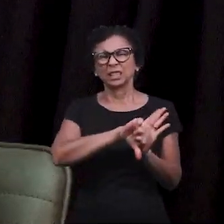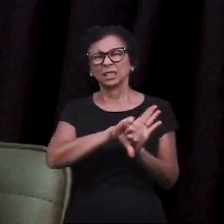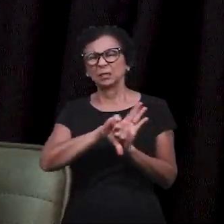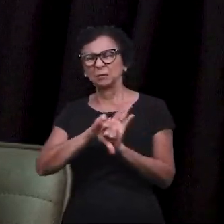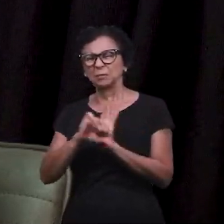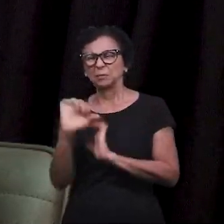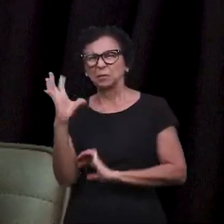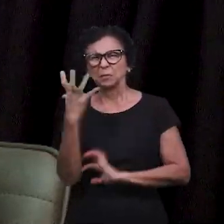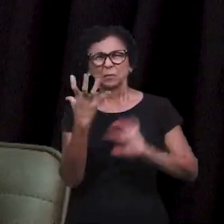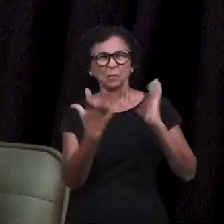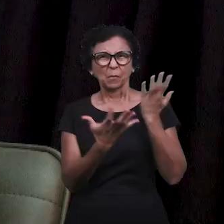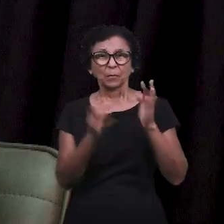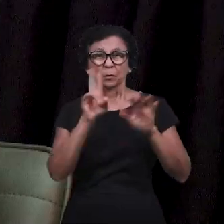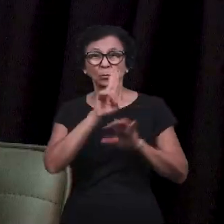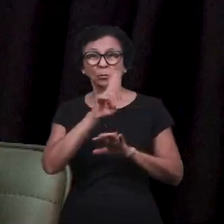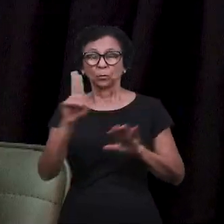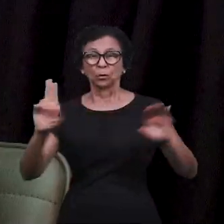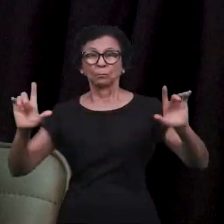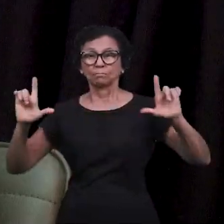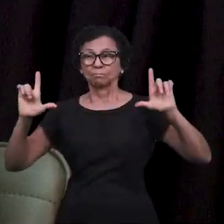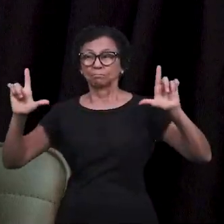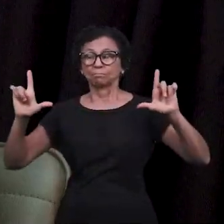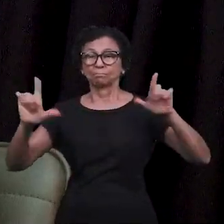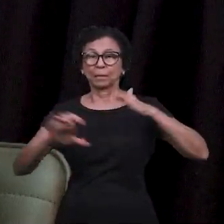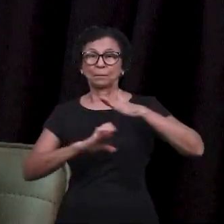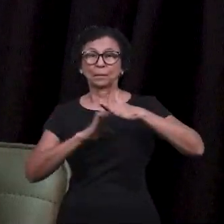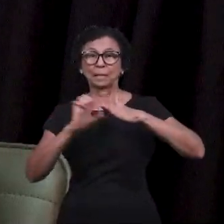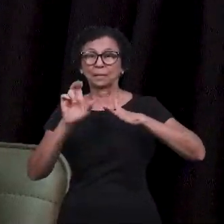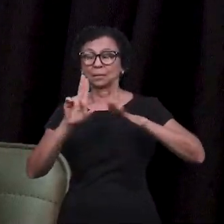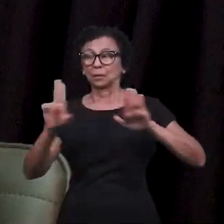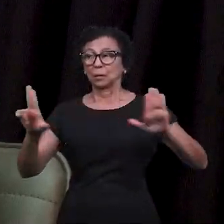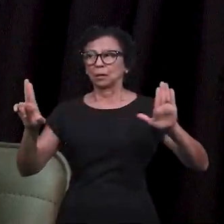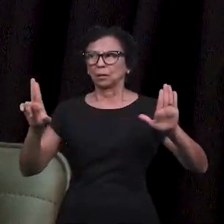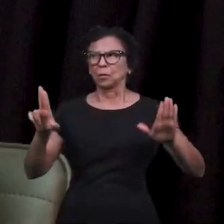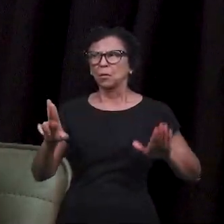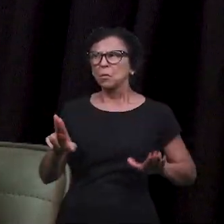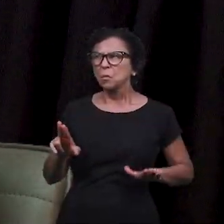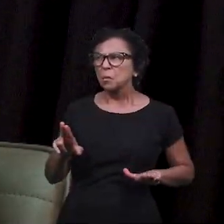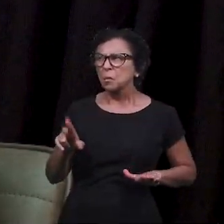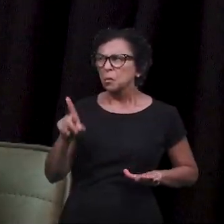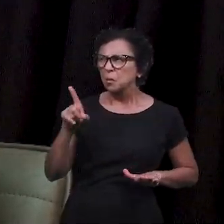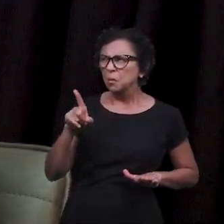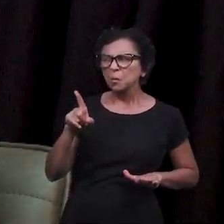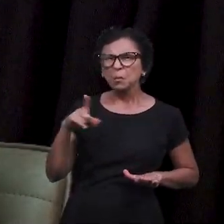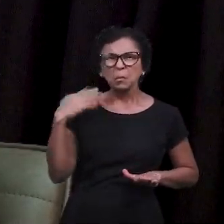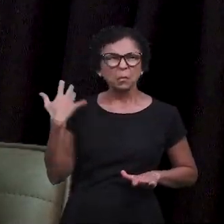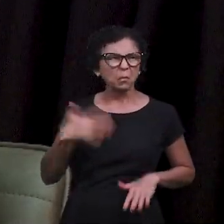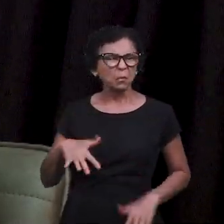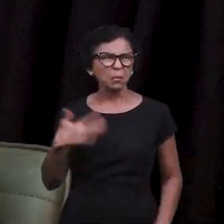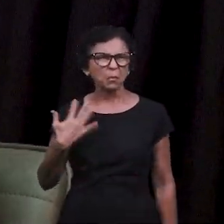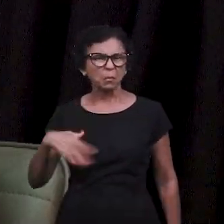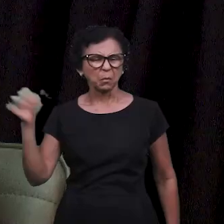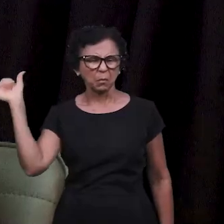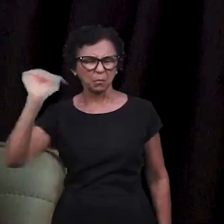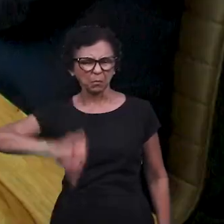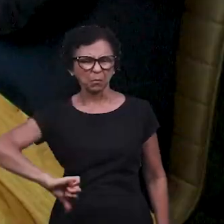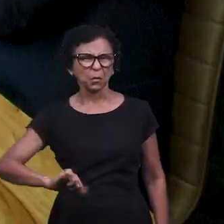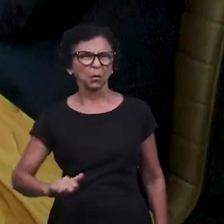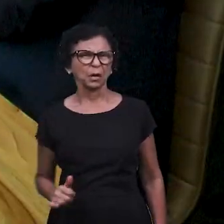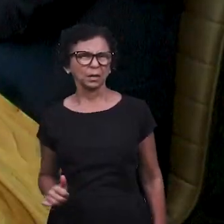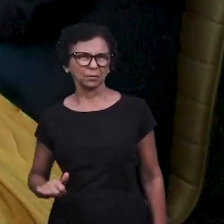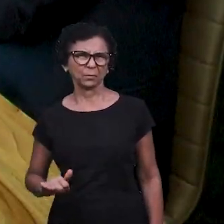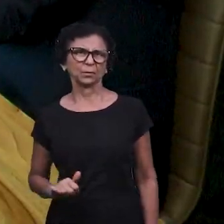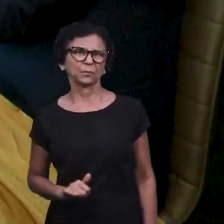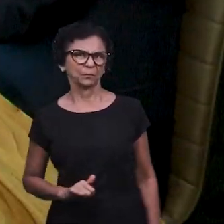para a reputação da empresa. Então, a melhor coisa é quando você tem uma empresa comprometida com esses valores.